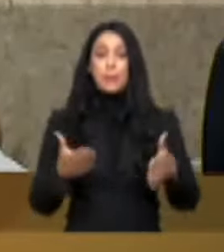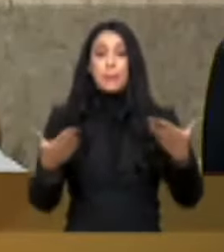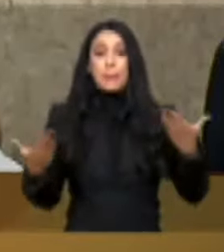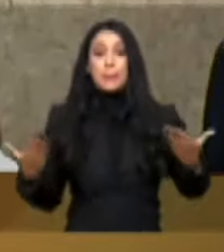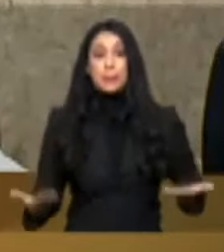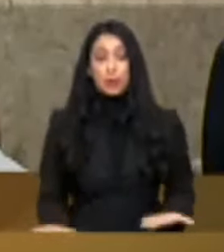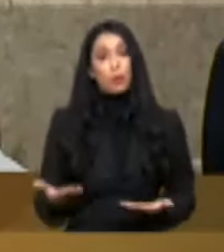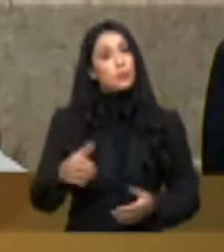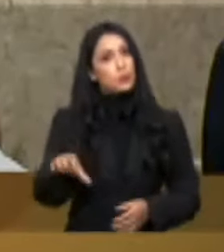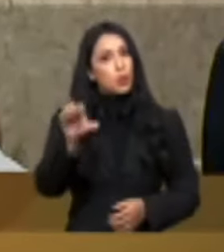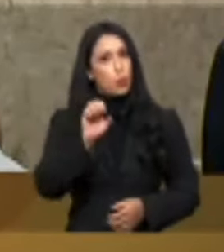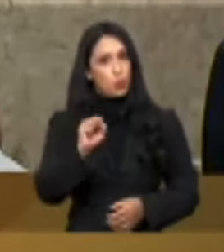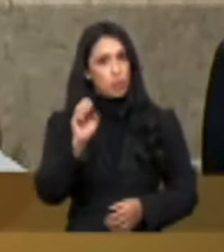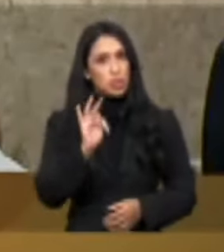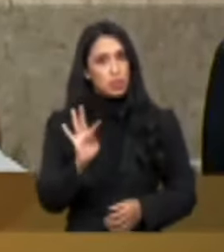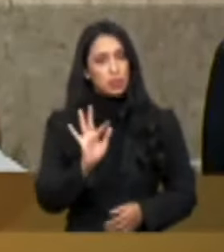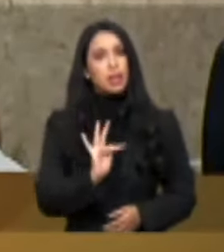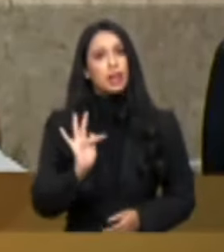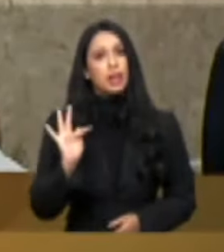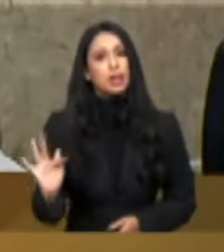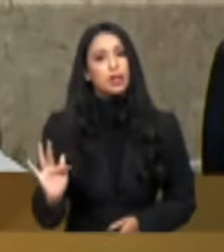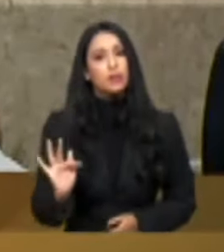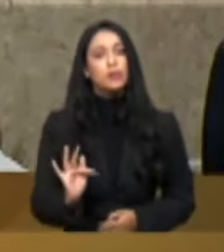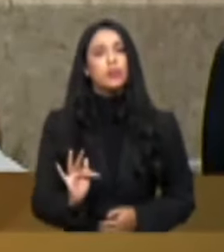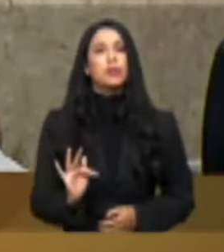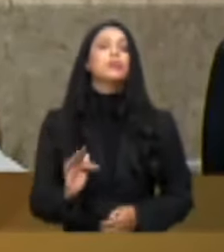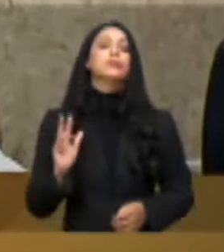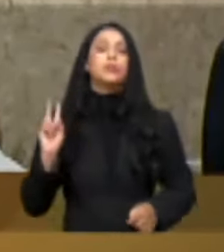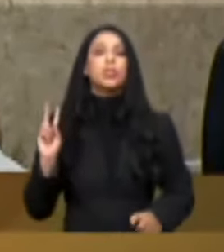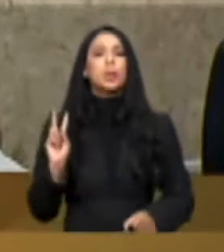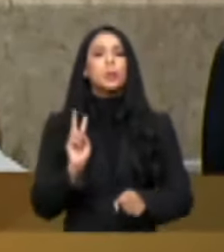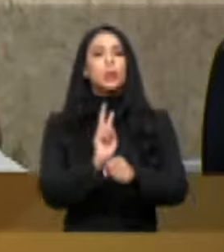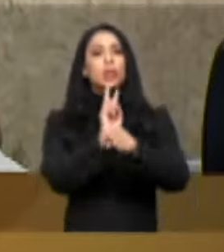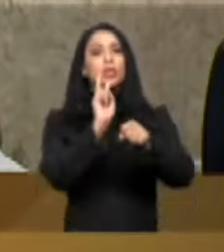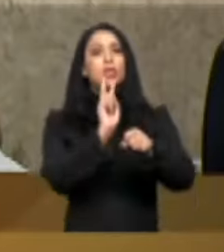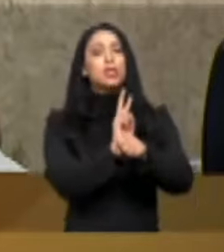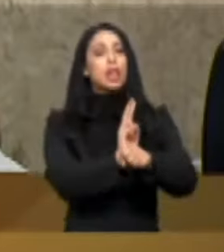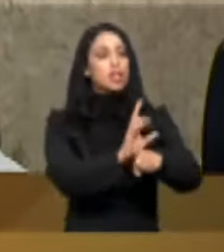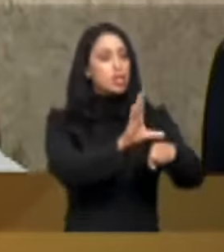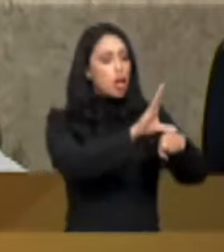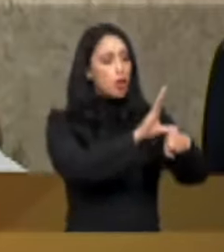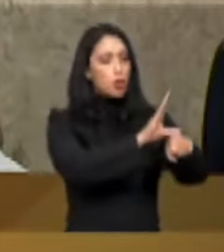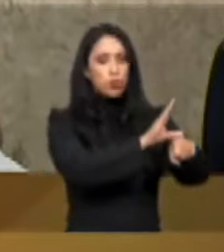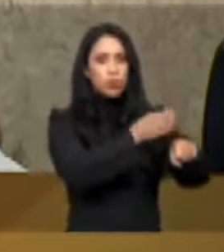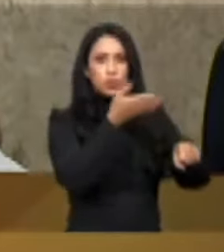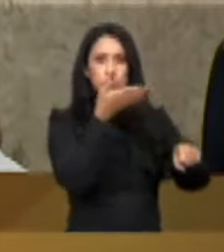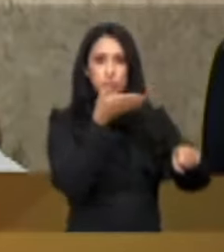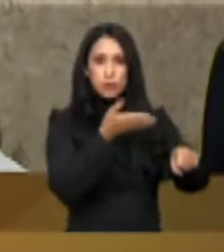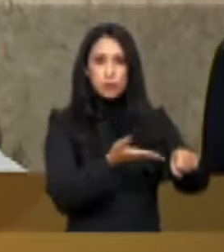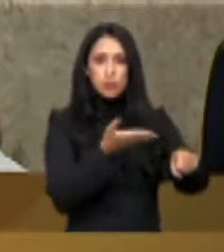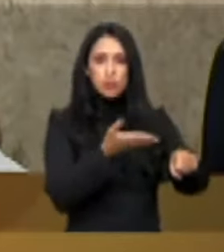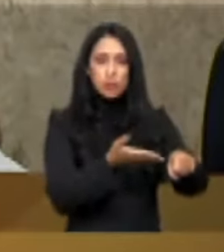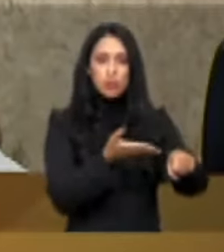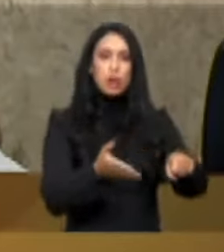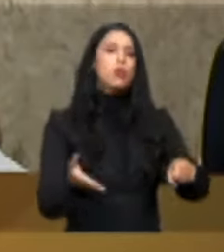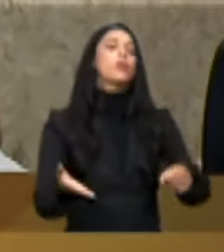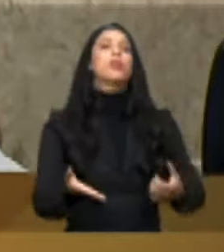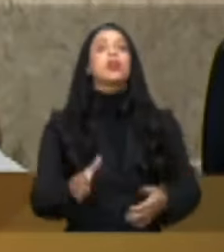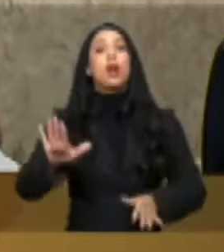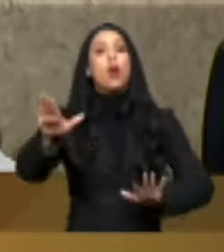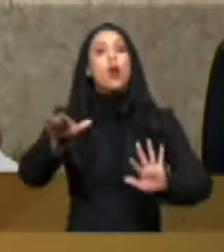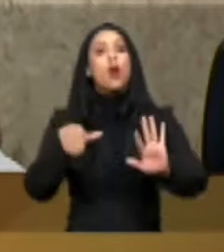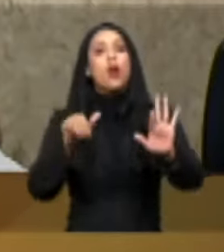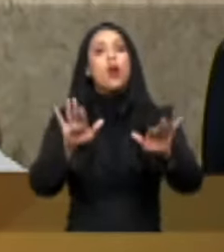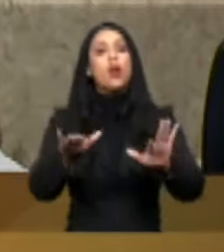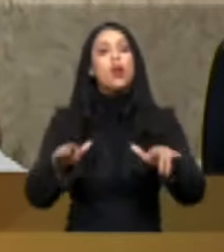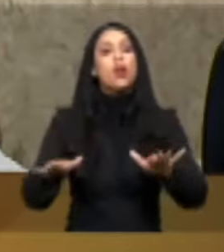este Supremo Tribunal Federal, guardião da Constituição, concita os